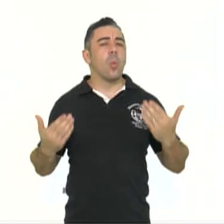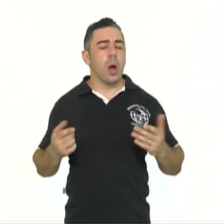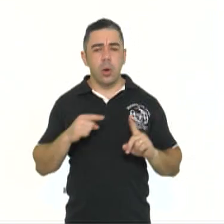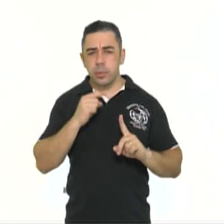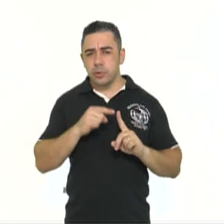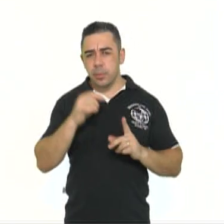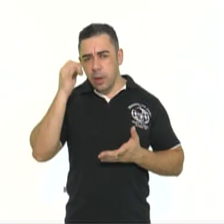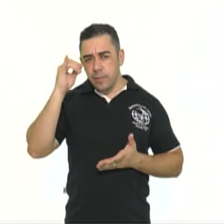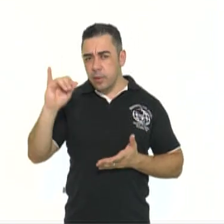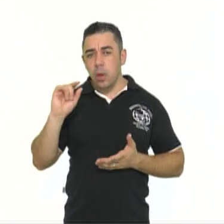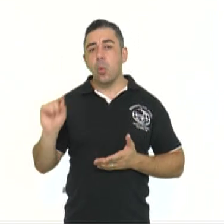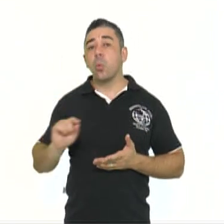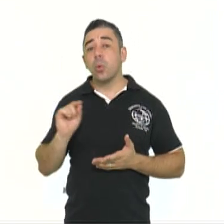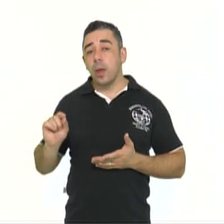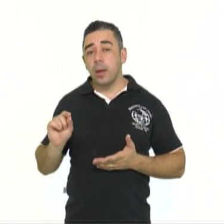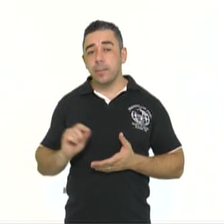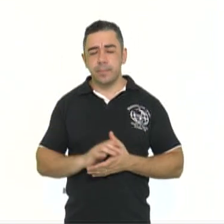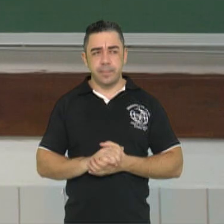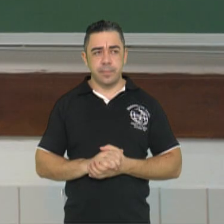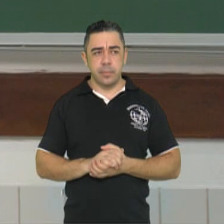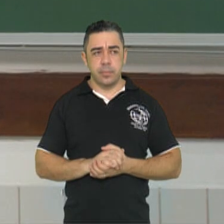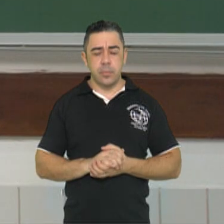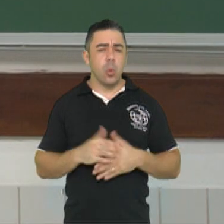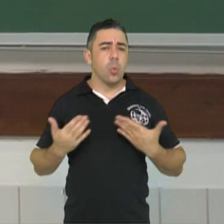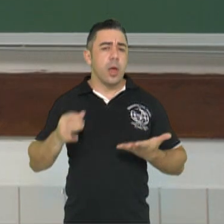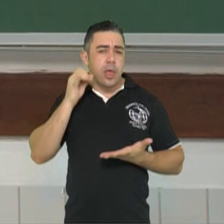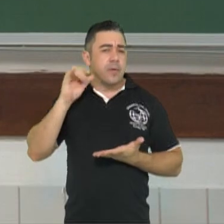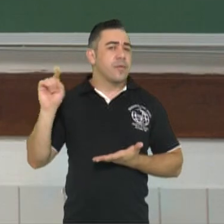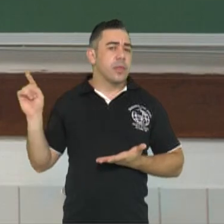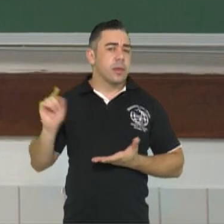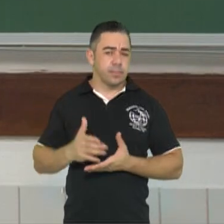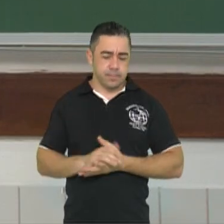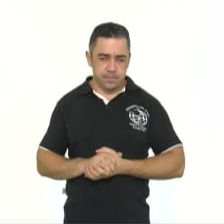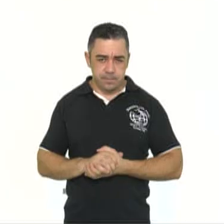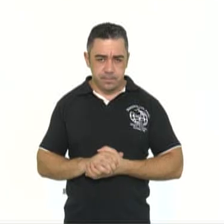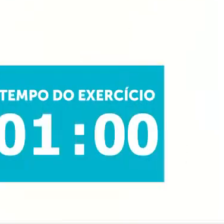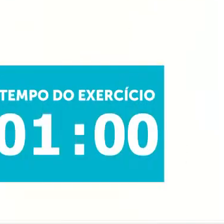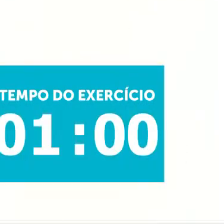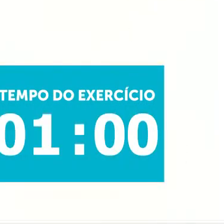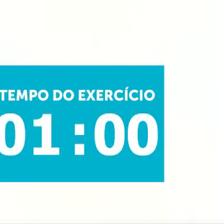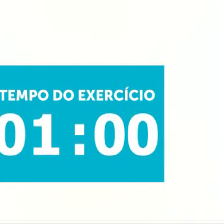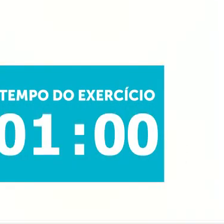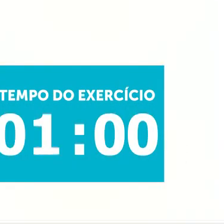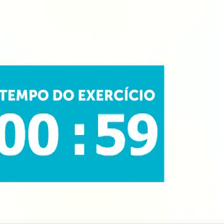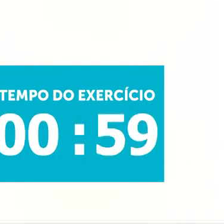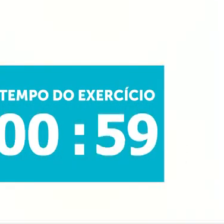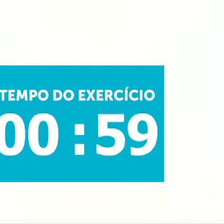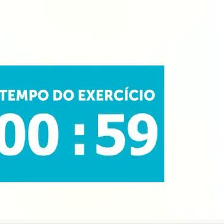evitar no solo o quê? O que evita então esse tipo de solo?